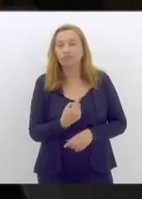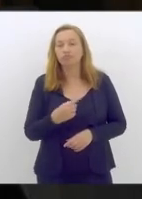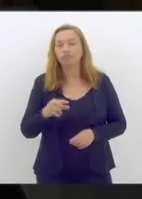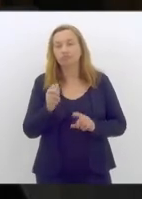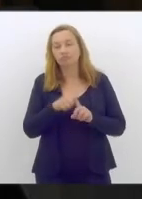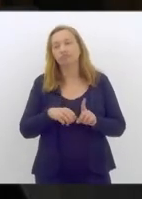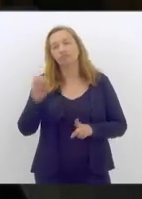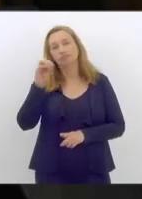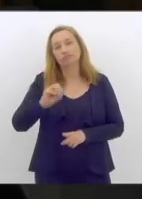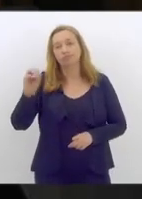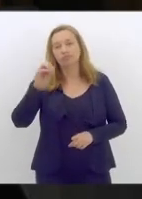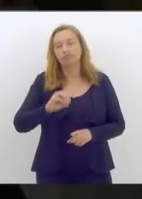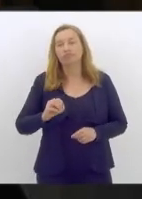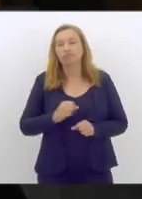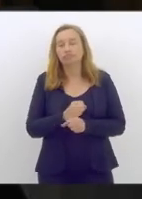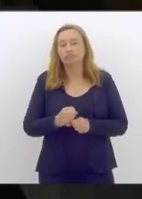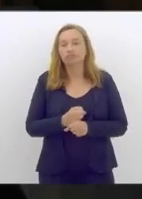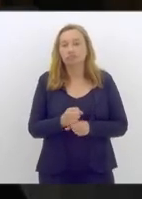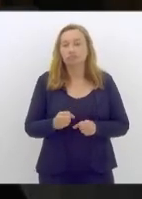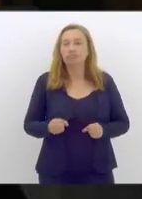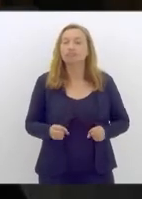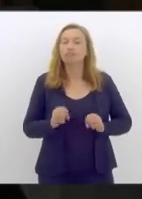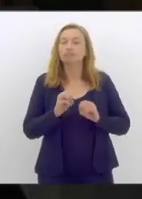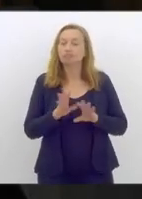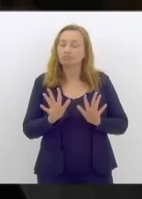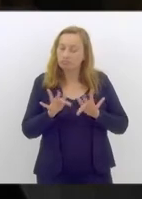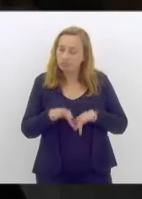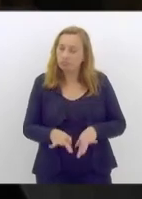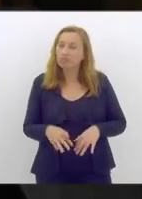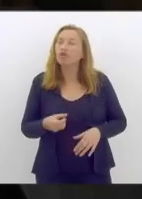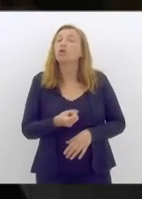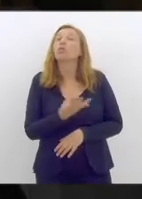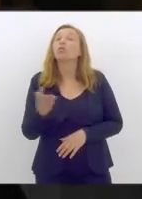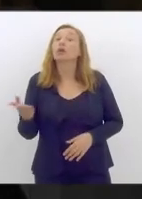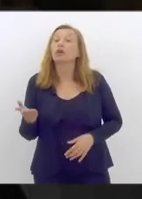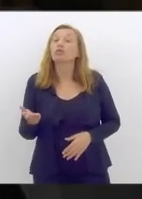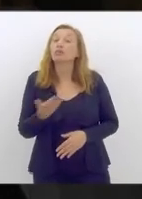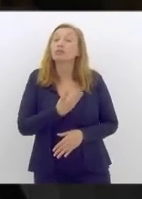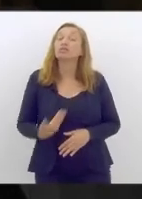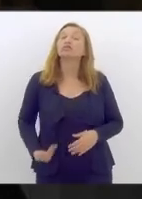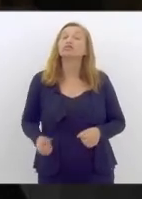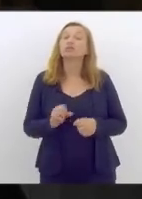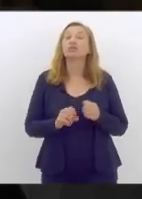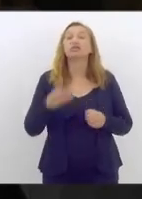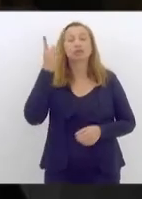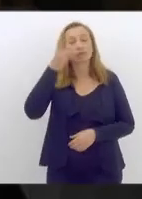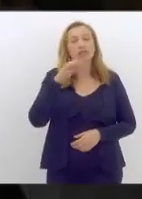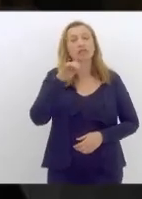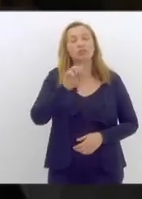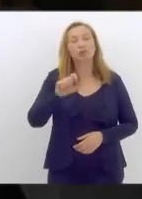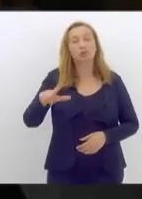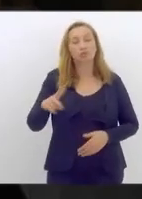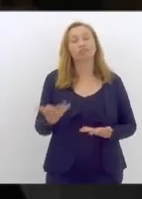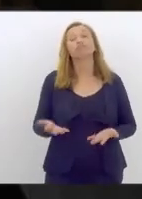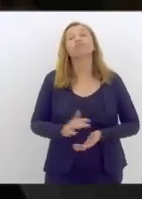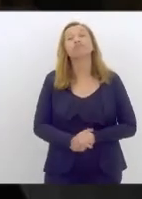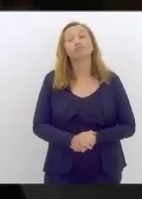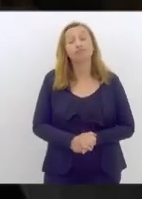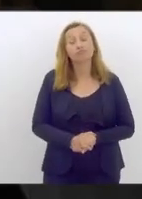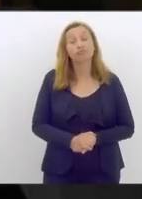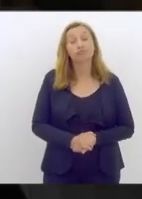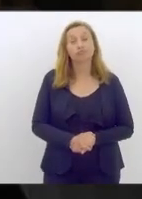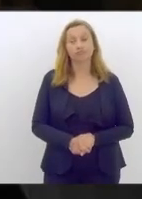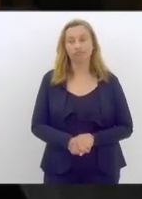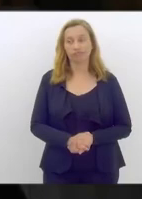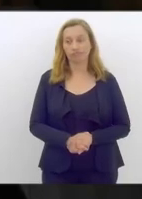outubro o ano letivo tá terminando Quando que o governo vai fazer isso Deputado Samuel Malafaia Quando que o governo vai fazer